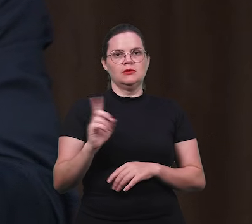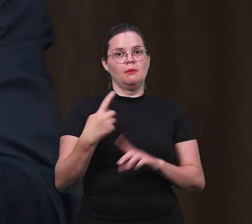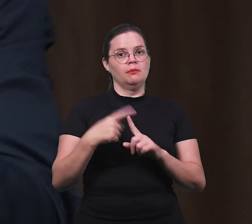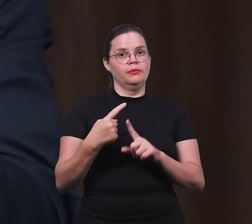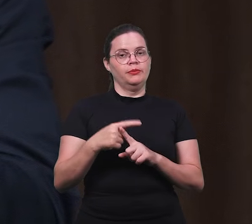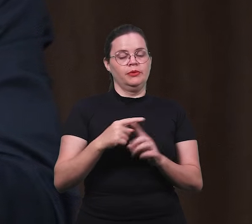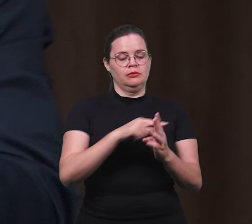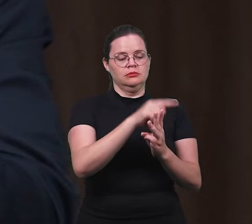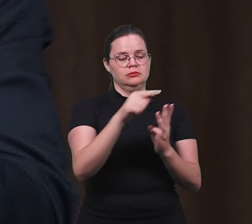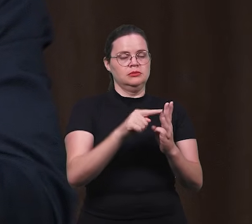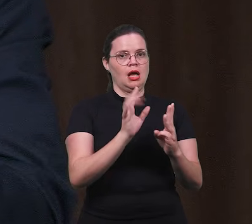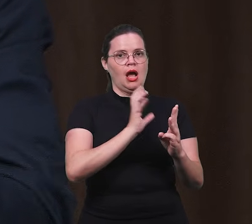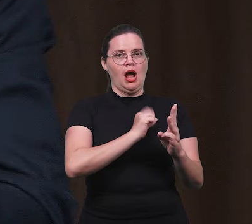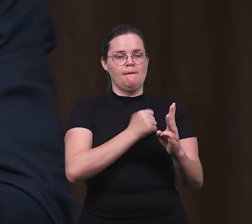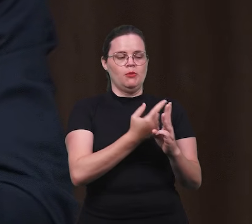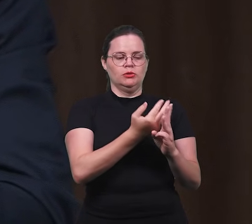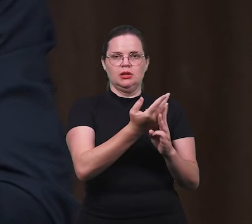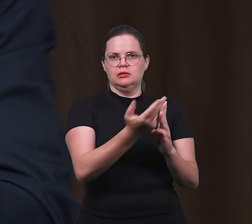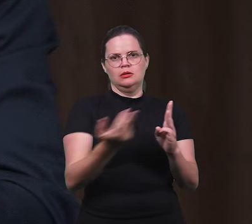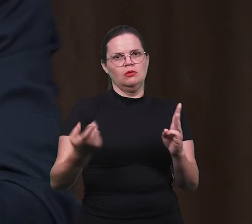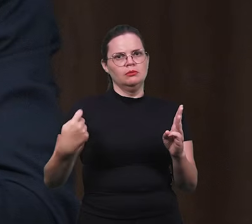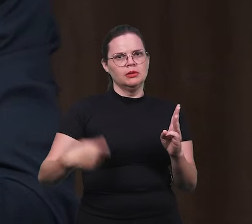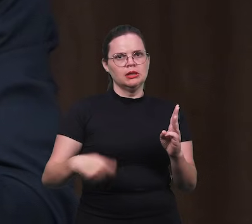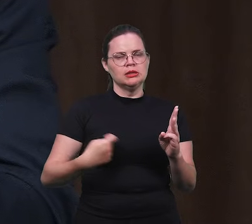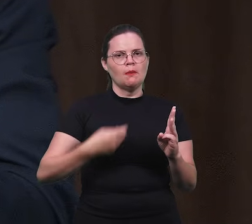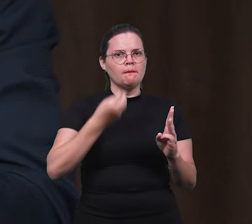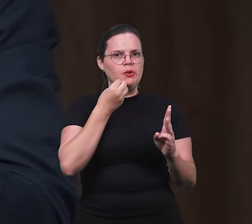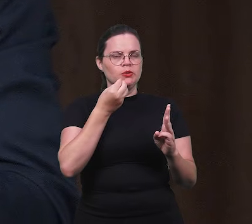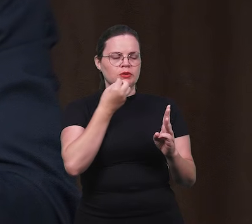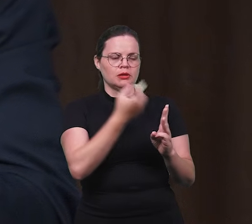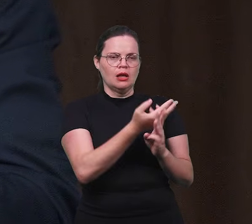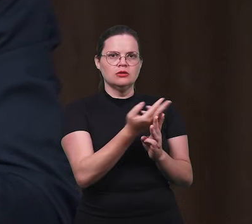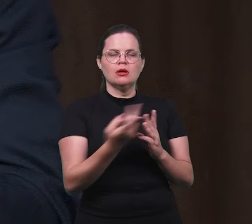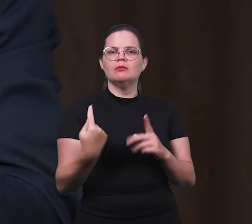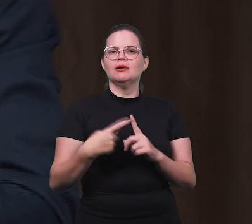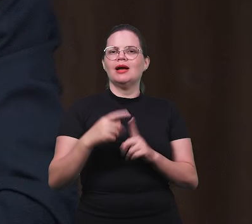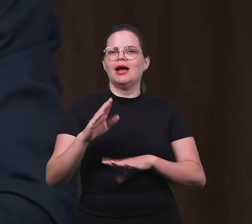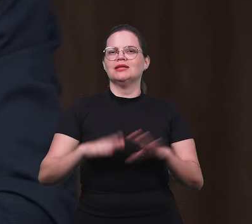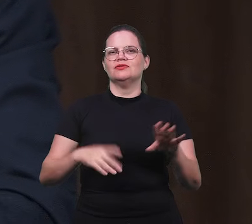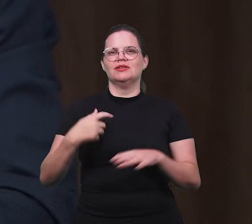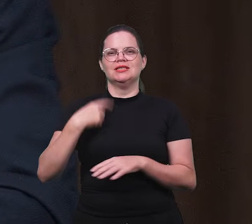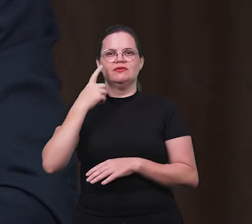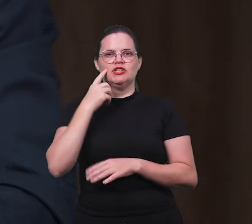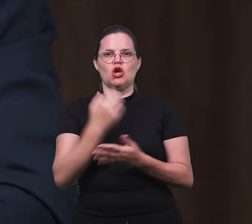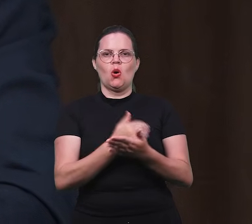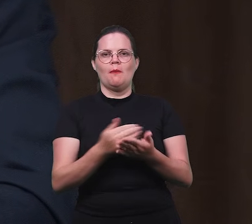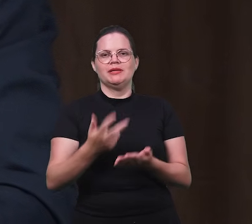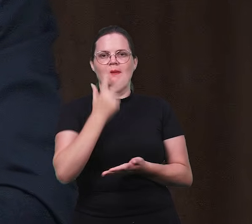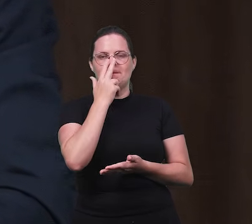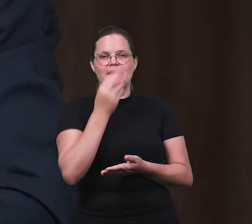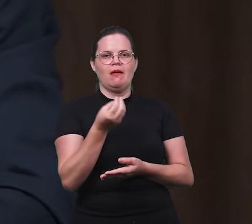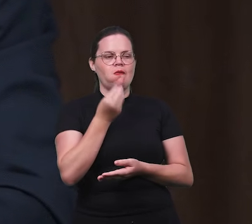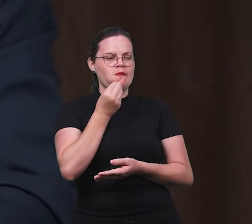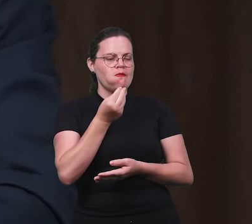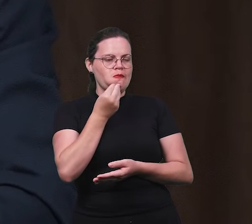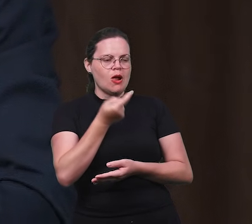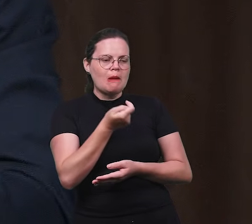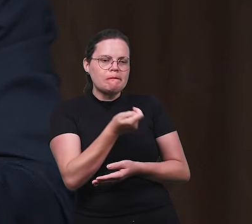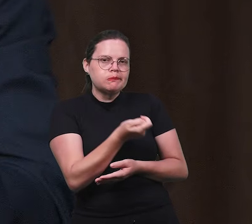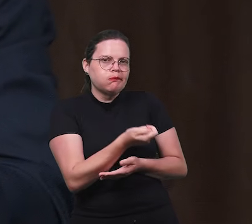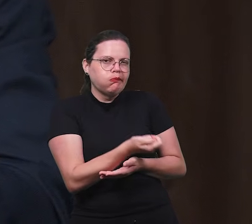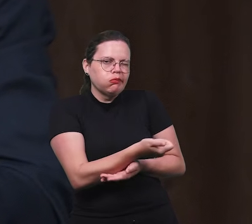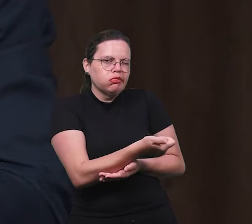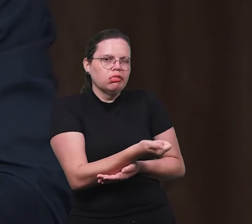amor, Sim. à mesma oportunidade. Às vezes você começa a colocar em um formato que vai favorecer alguém, não.